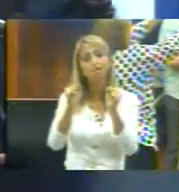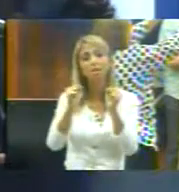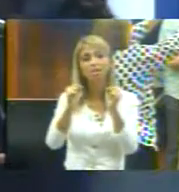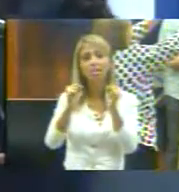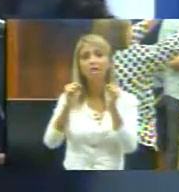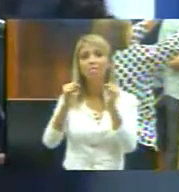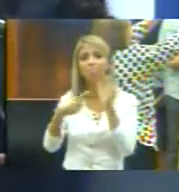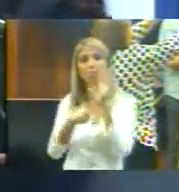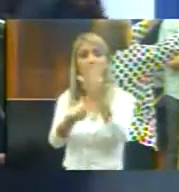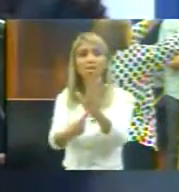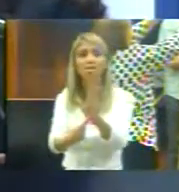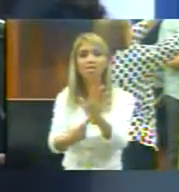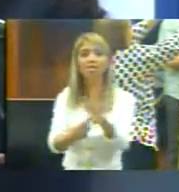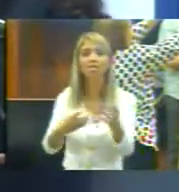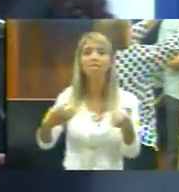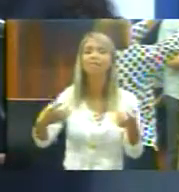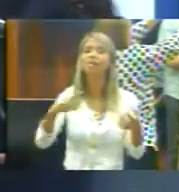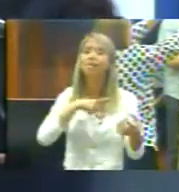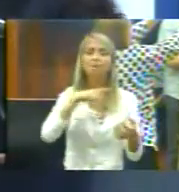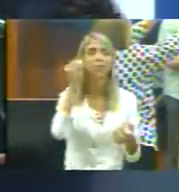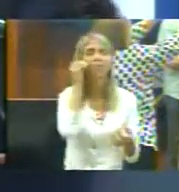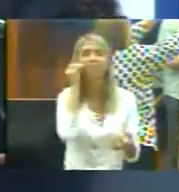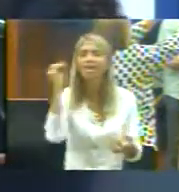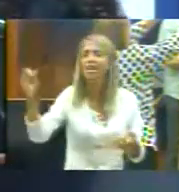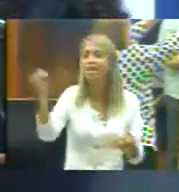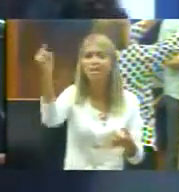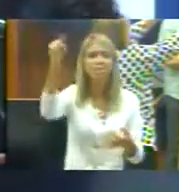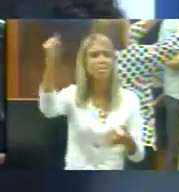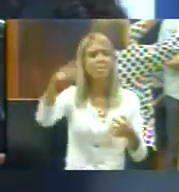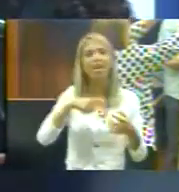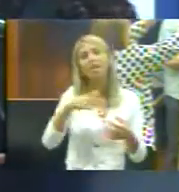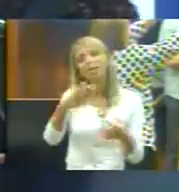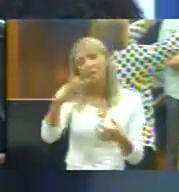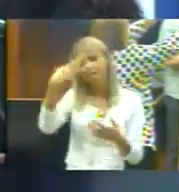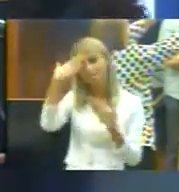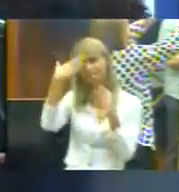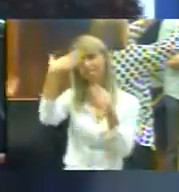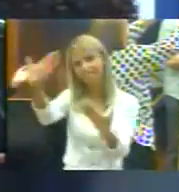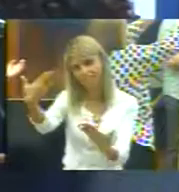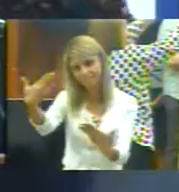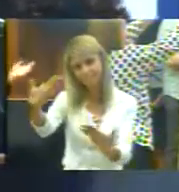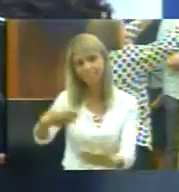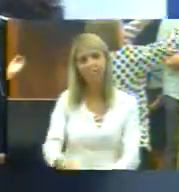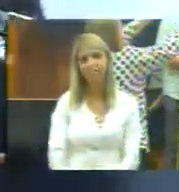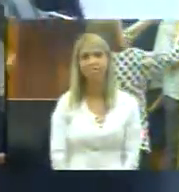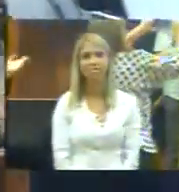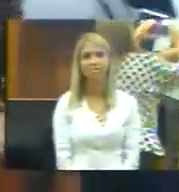essa oportunidade que nós estamos tendo é muito grande e eu só tenho que agradecer. Obrigada.